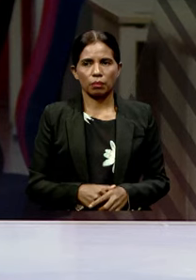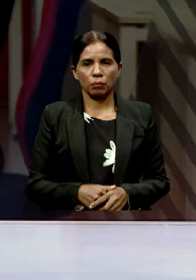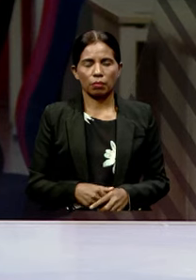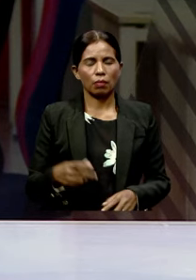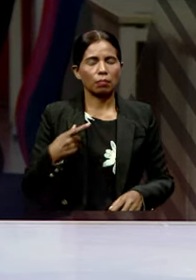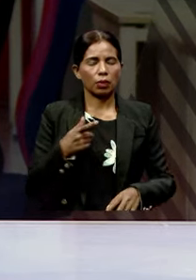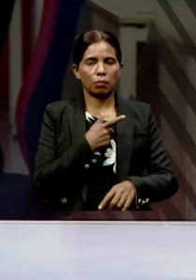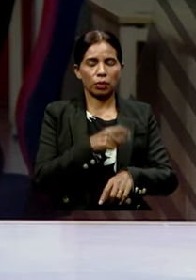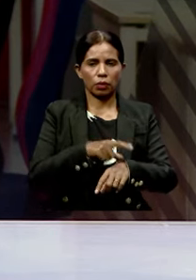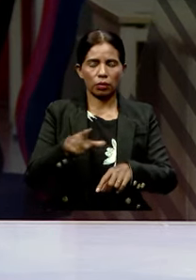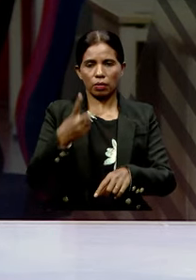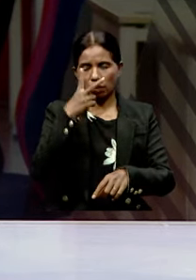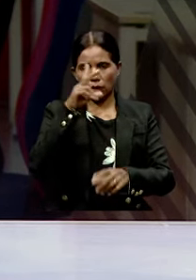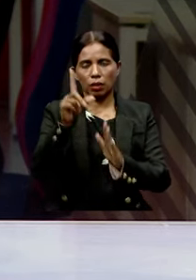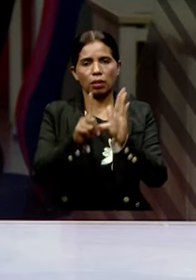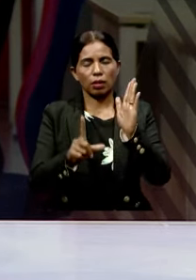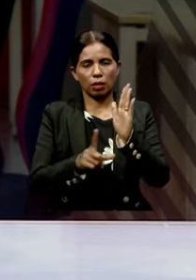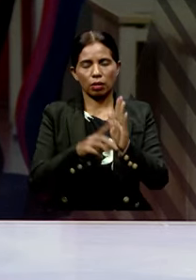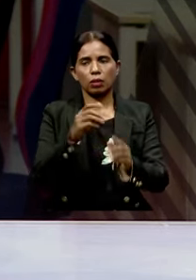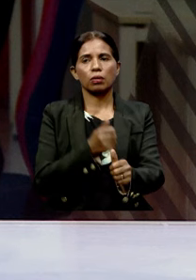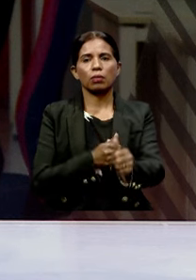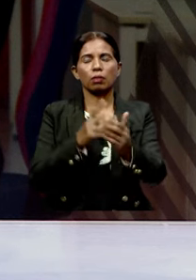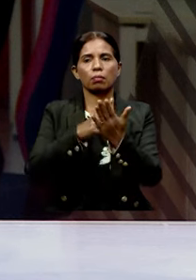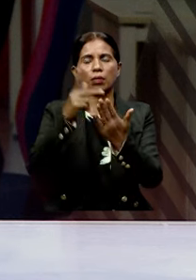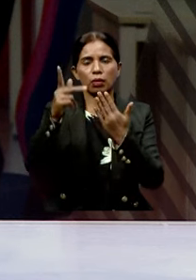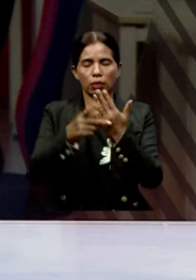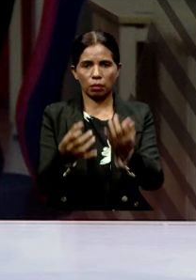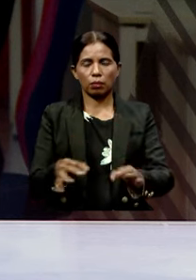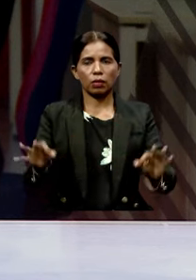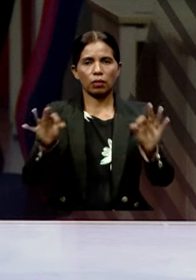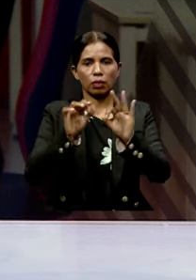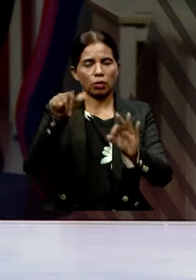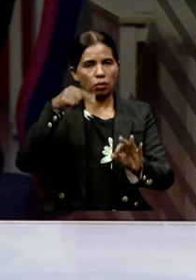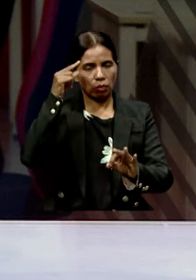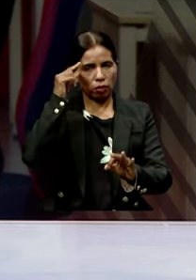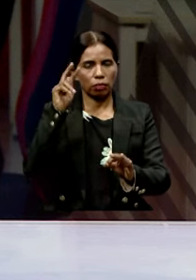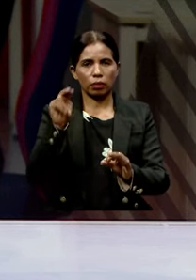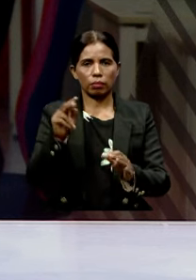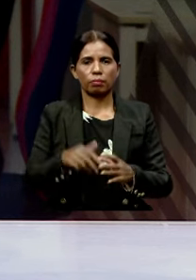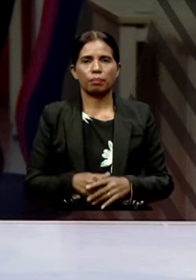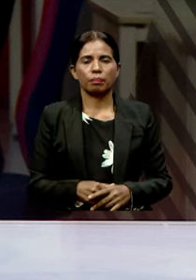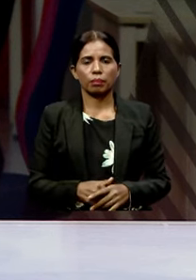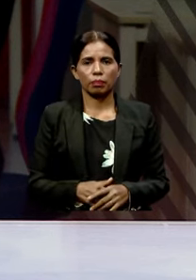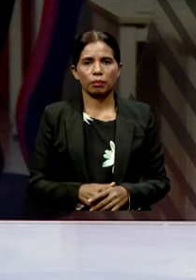Parlamento Nacional sehalo legislação baseia ba programa prioridade governo neng.